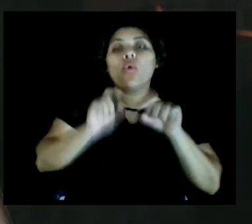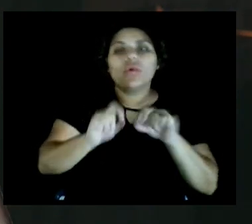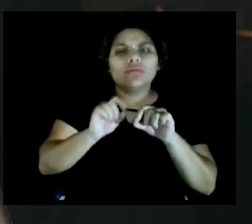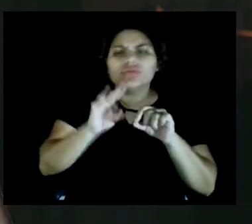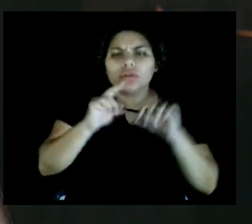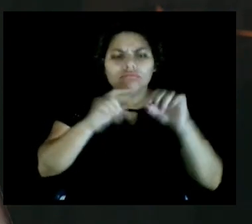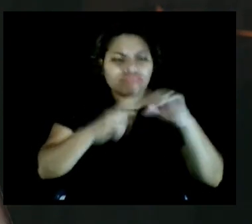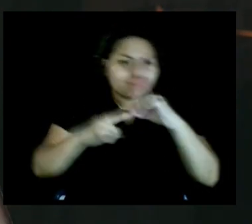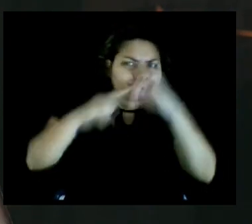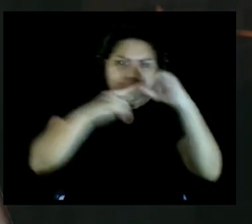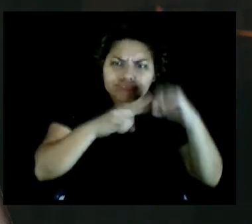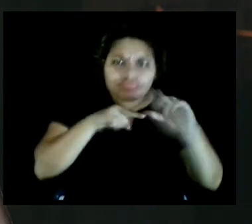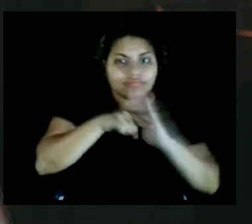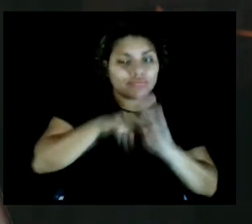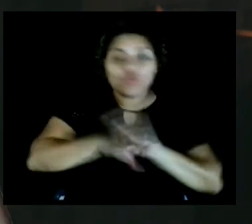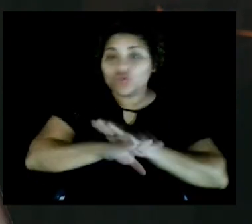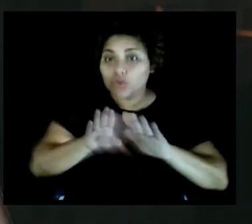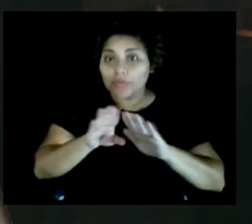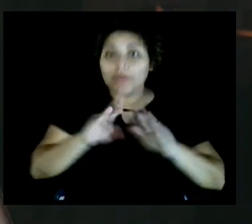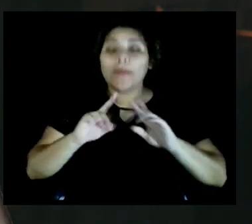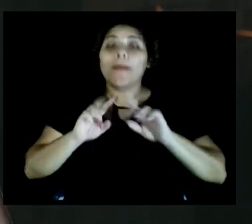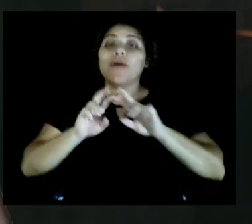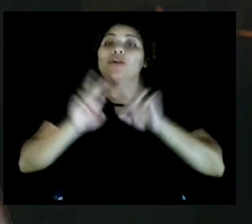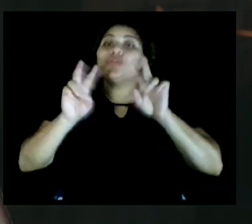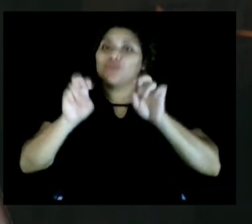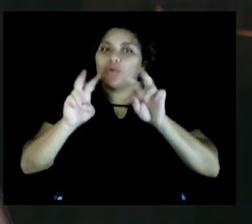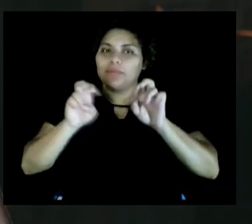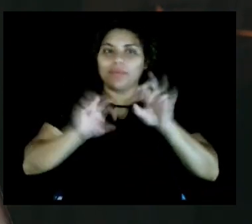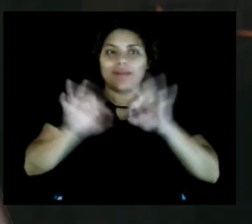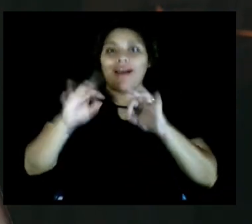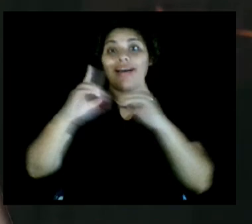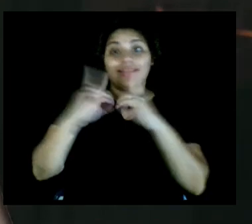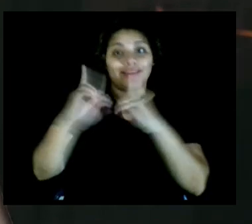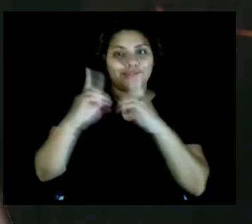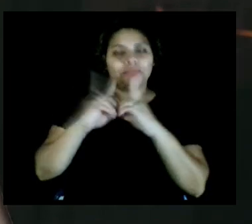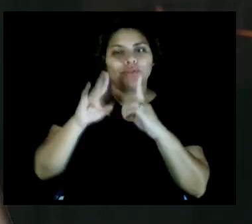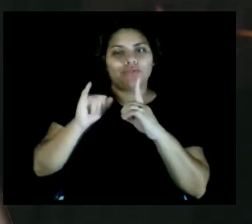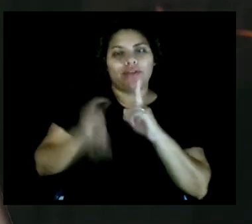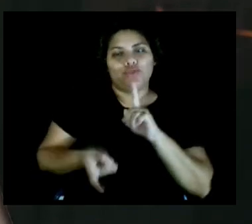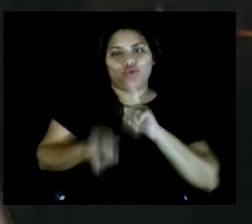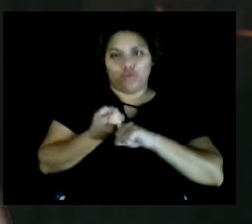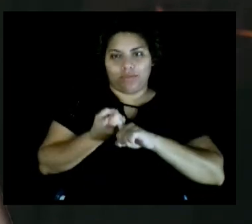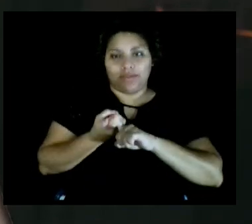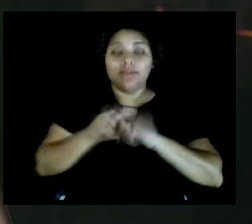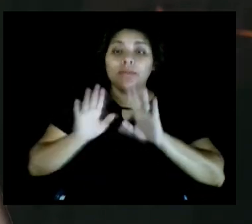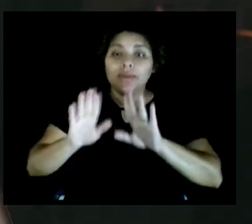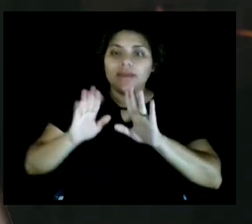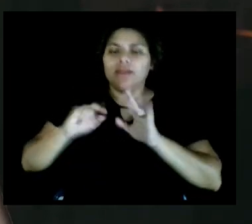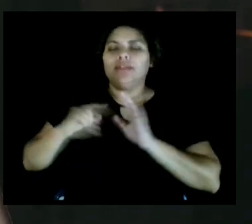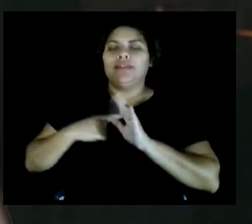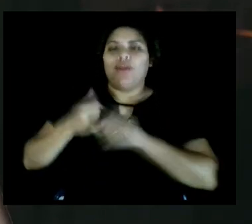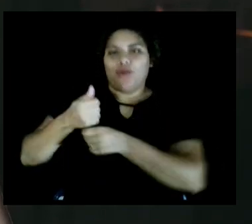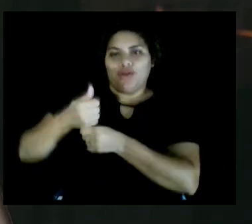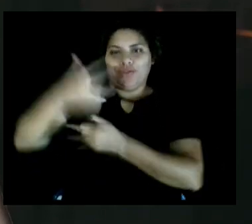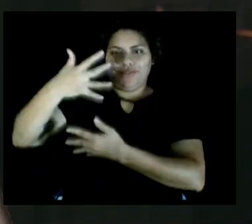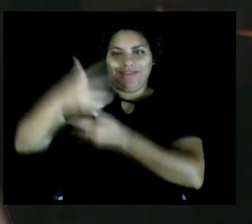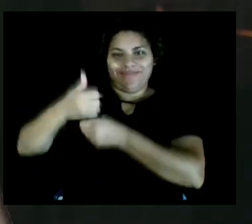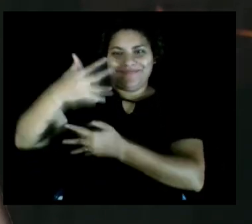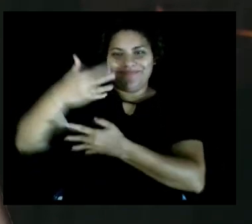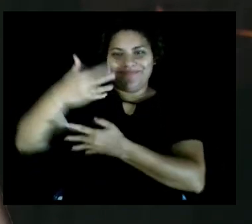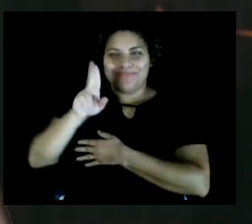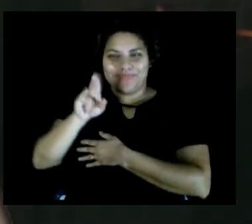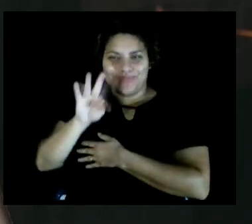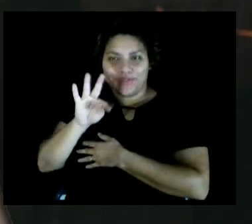temporariamente suspensos. No entanto, o chatbot do telefone 156 continuará funcionando para consultas